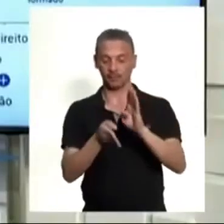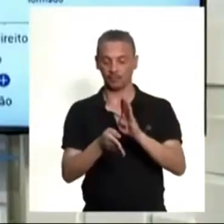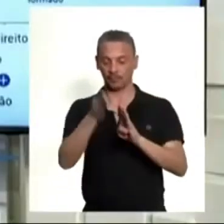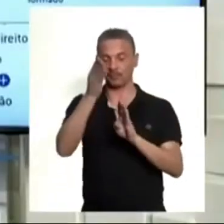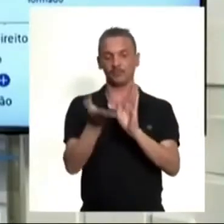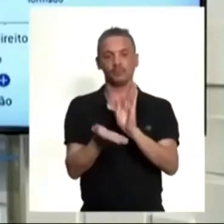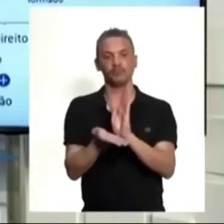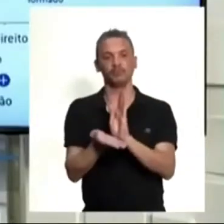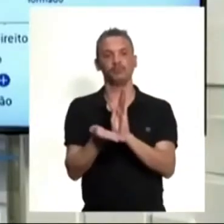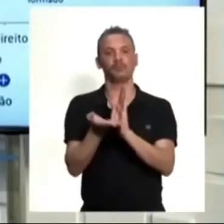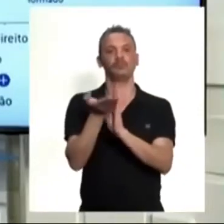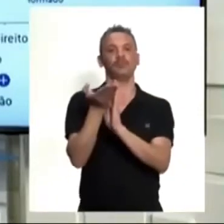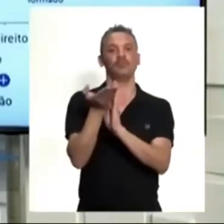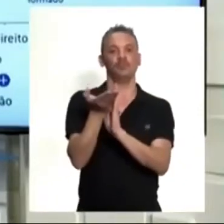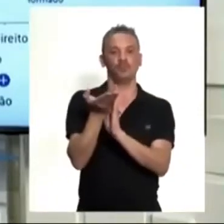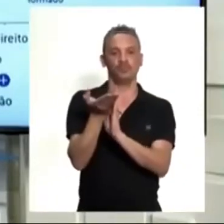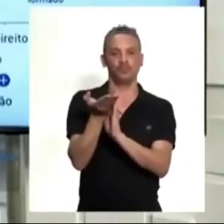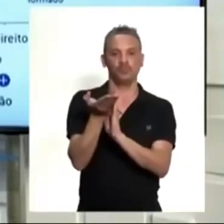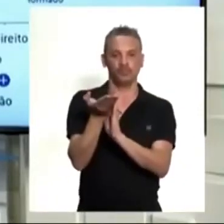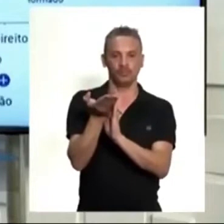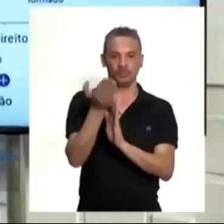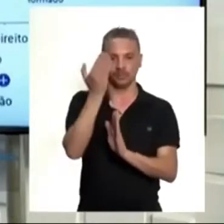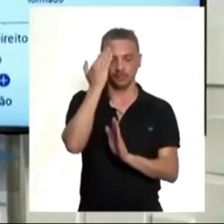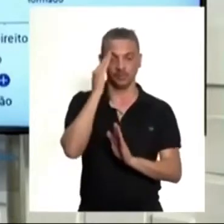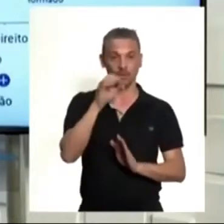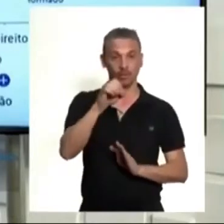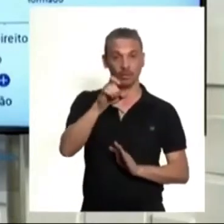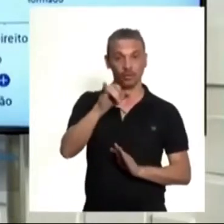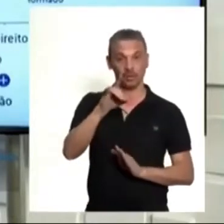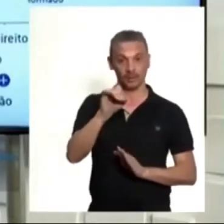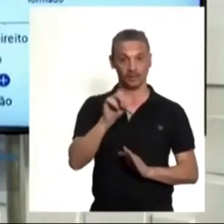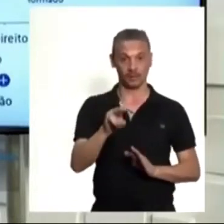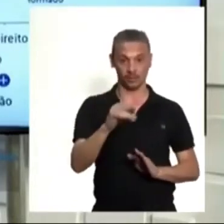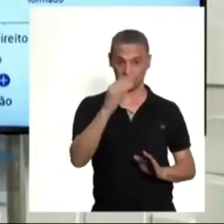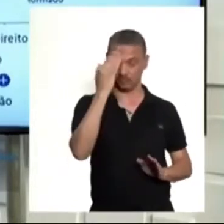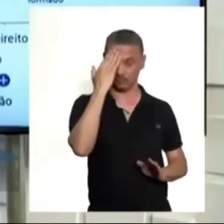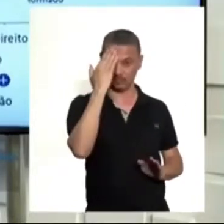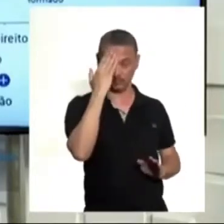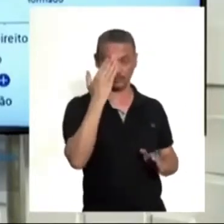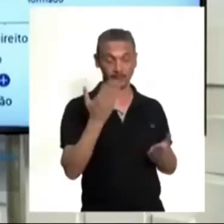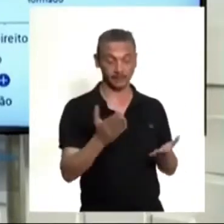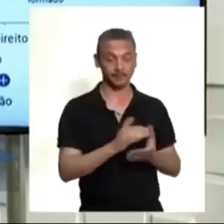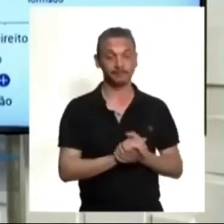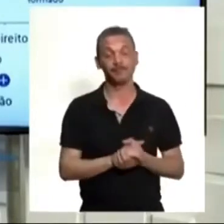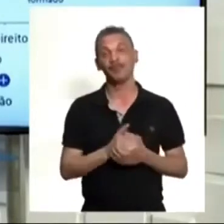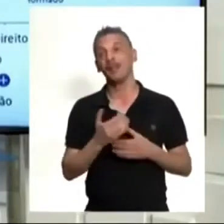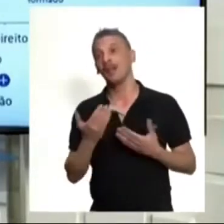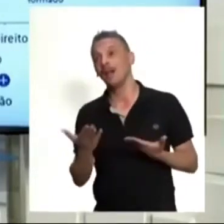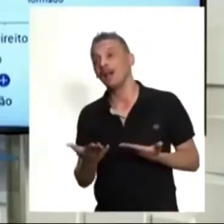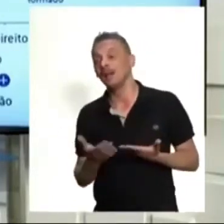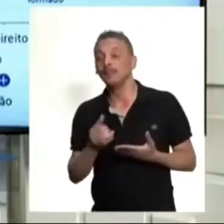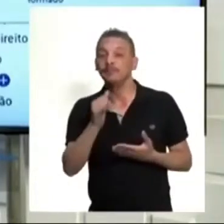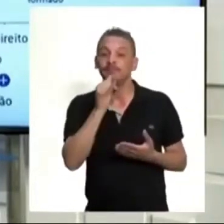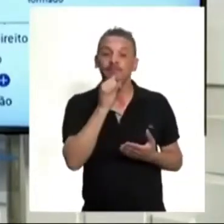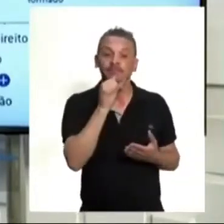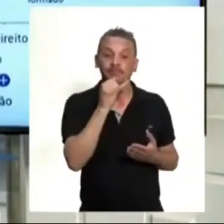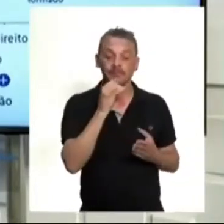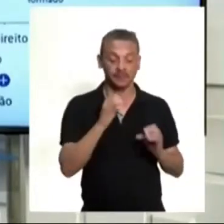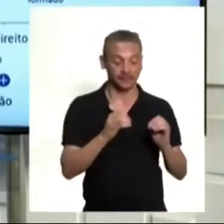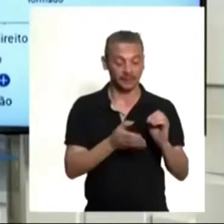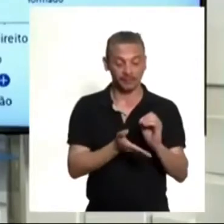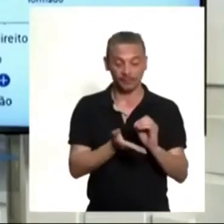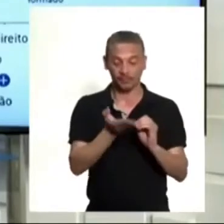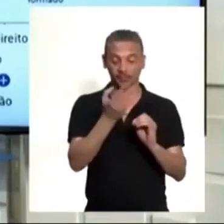carguinha. Aumentou, oxidou. Você pode pensar dessa forma. Né? Aí você fala, Renner, mas aqui tudo bem, ele está indo de 0